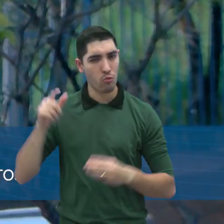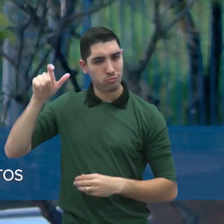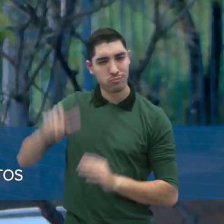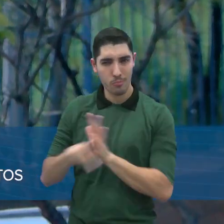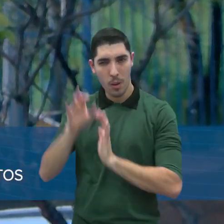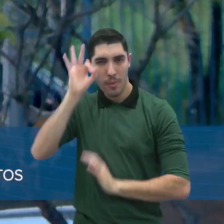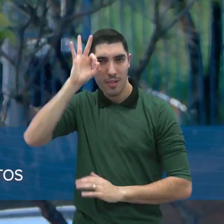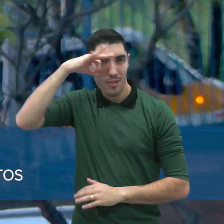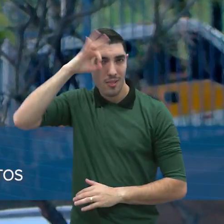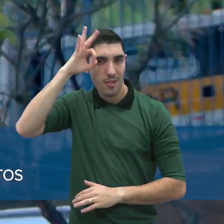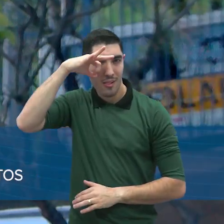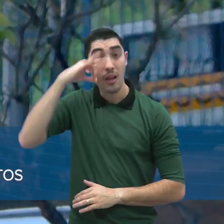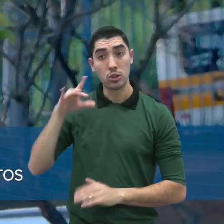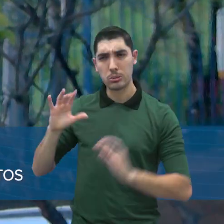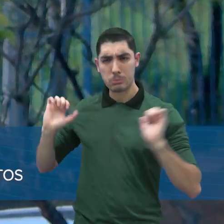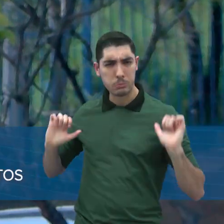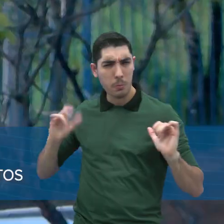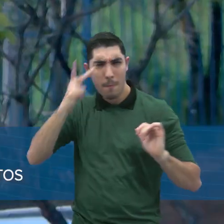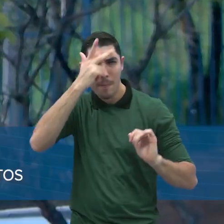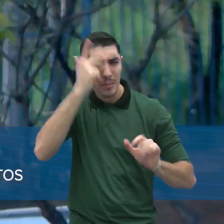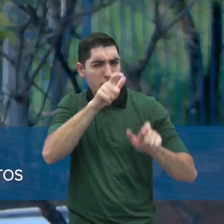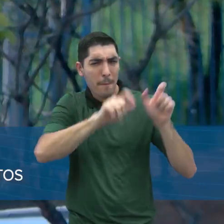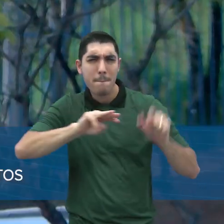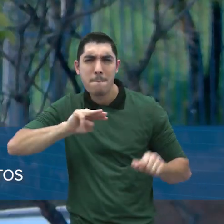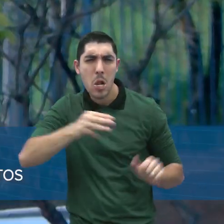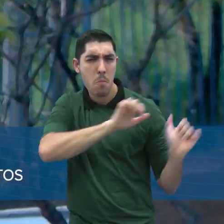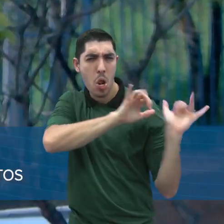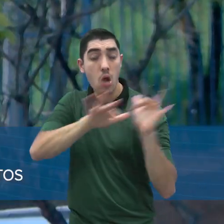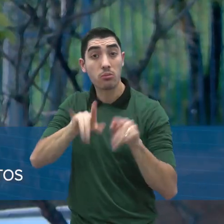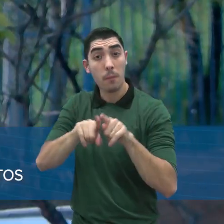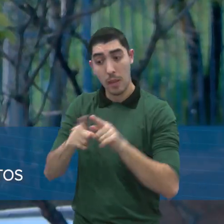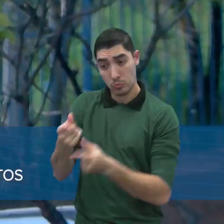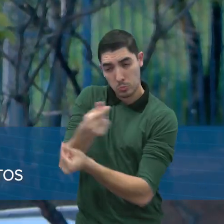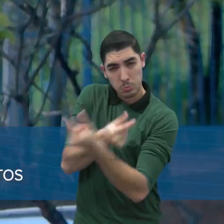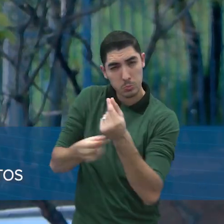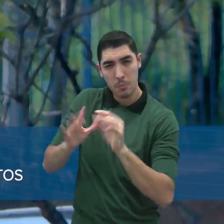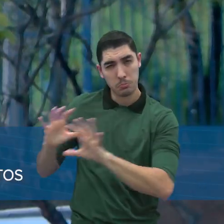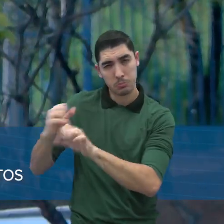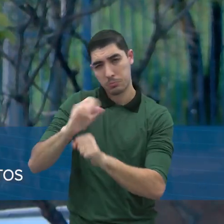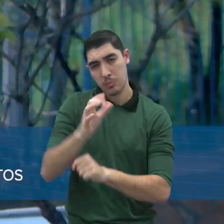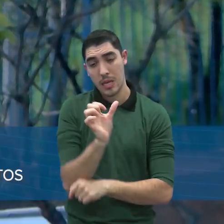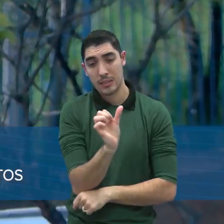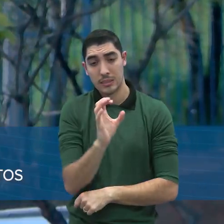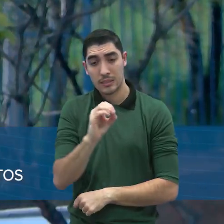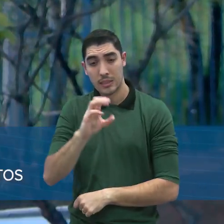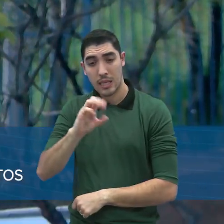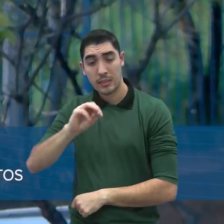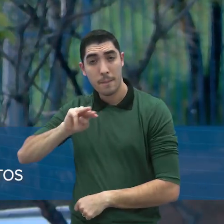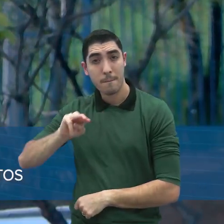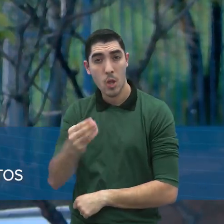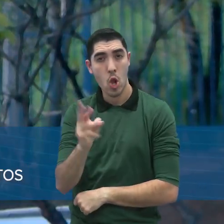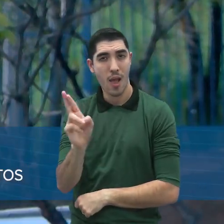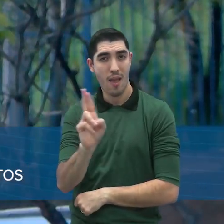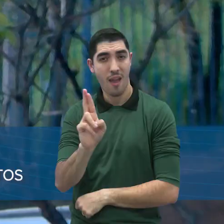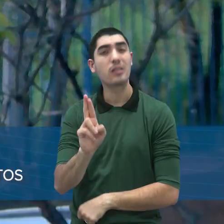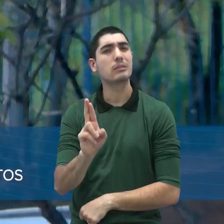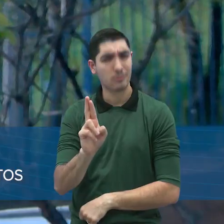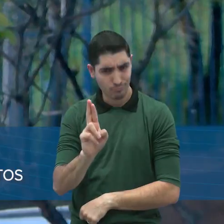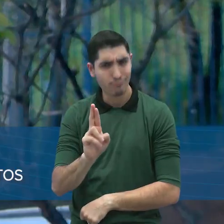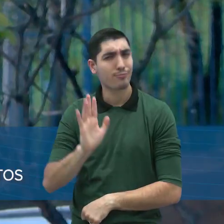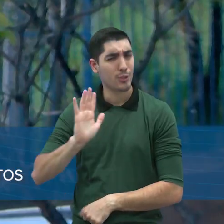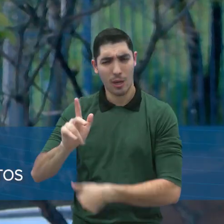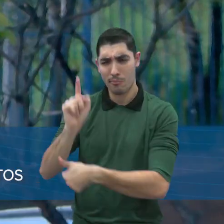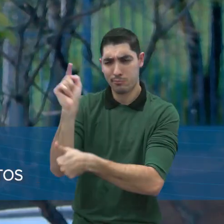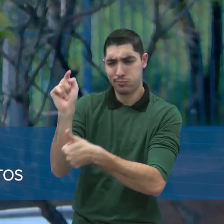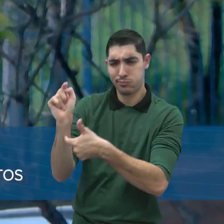2,1 milhões de fãs ao ar livre. O evento gerou uma receita estimada de aproximadamente R$600 milhões e movimentou